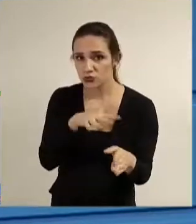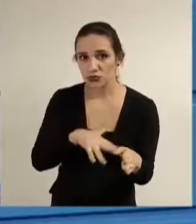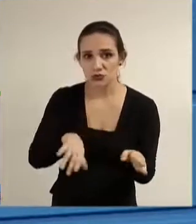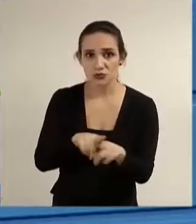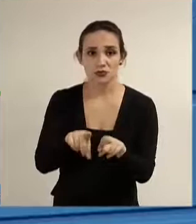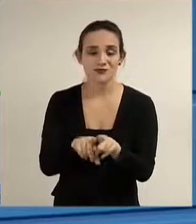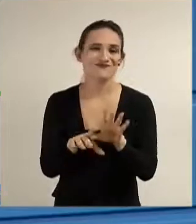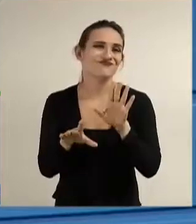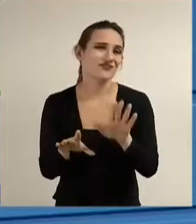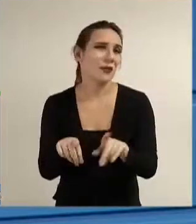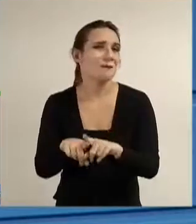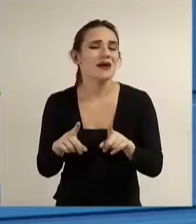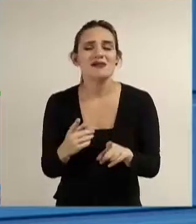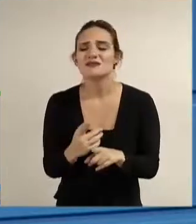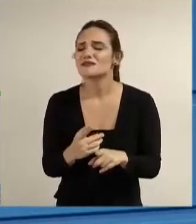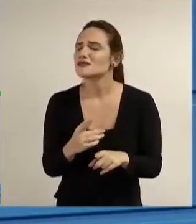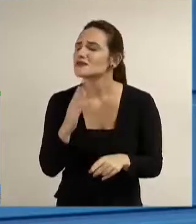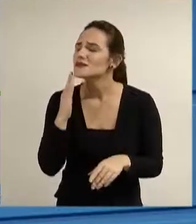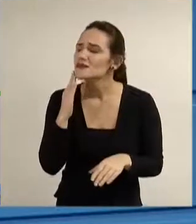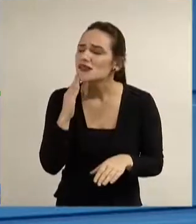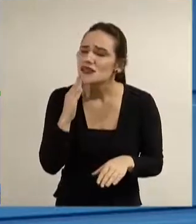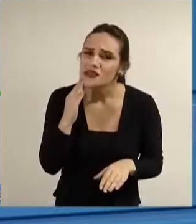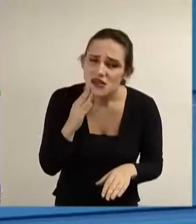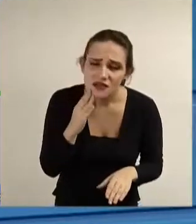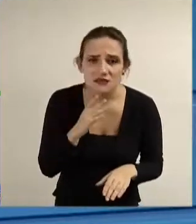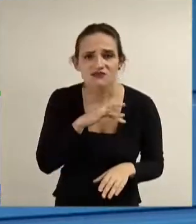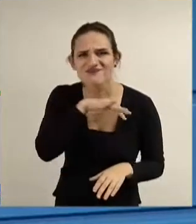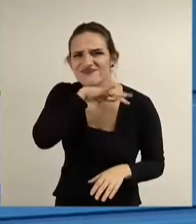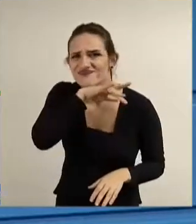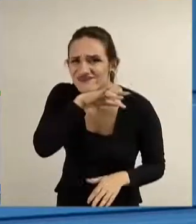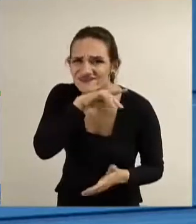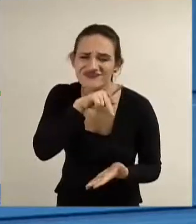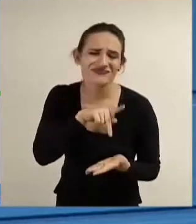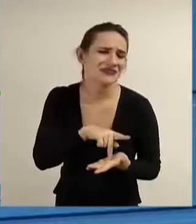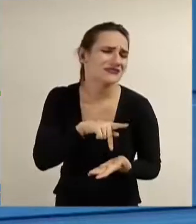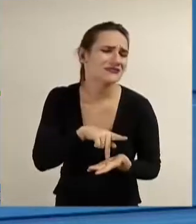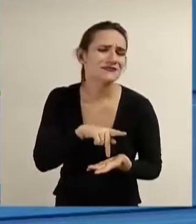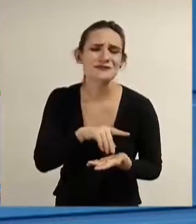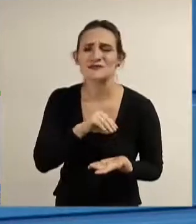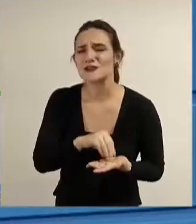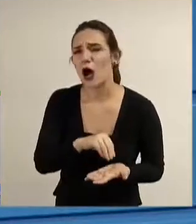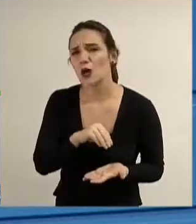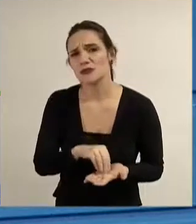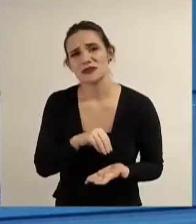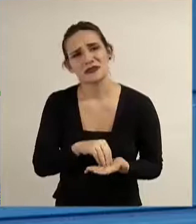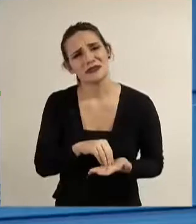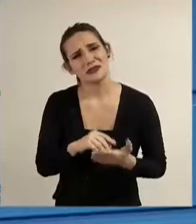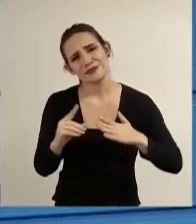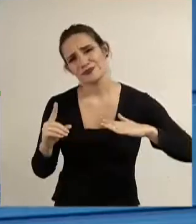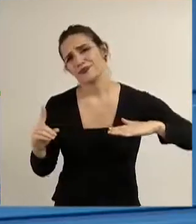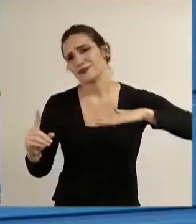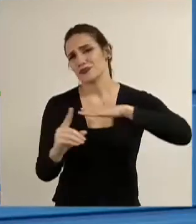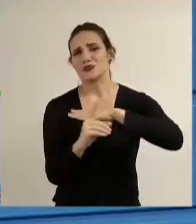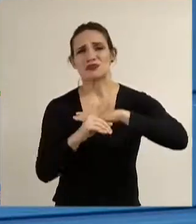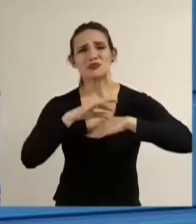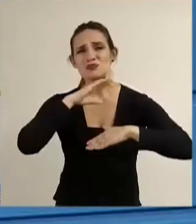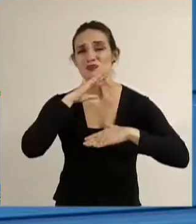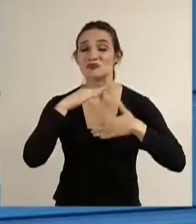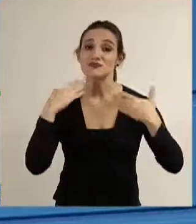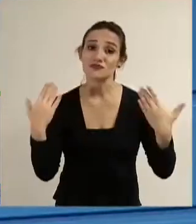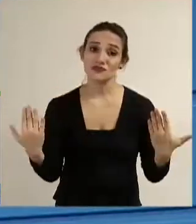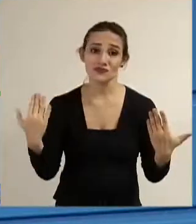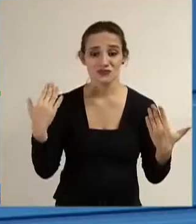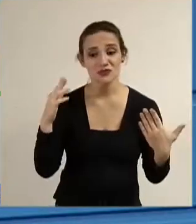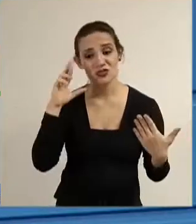precárias condições de suas instalações estão deixando a desejar quanto ao atendimento que as autoridades